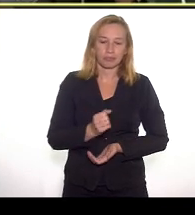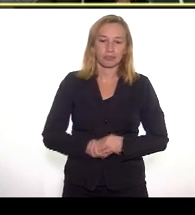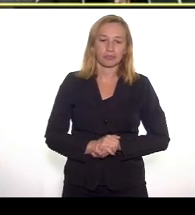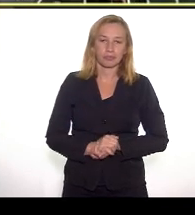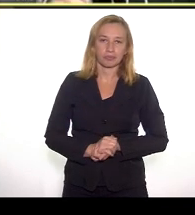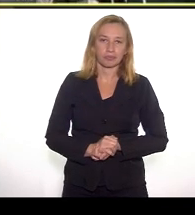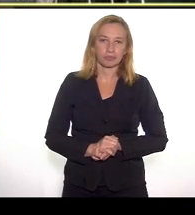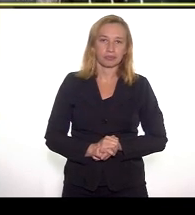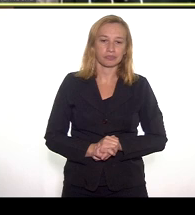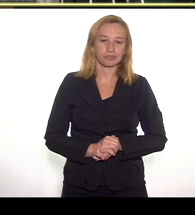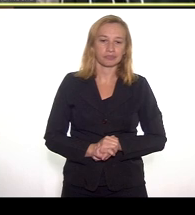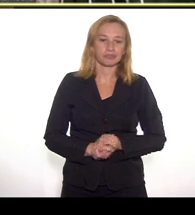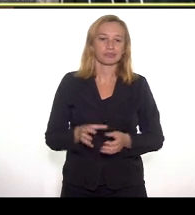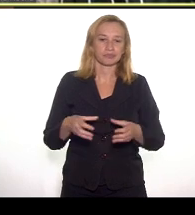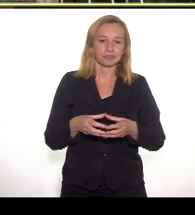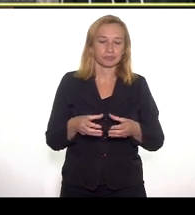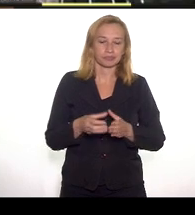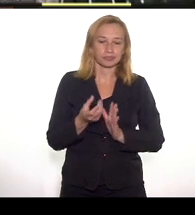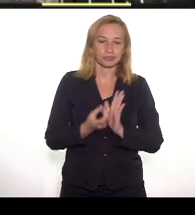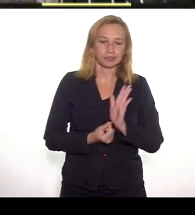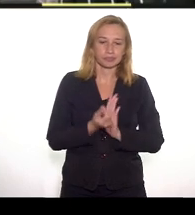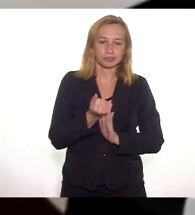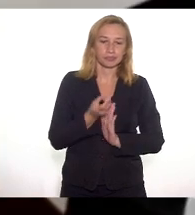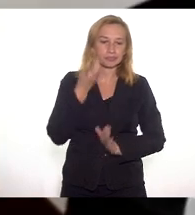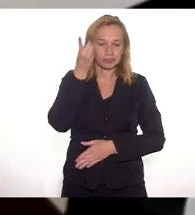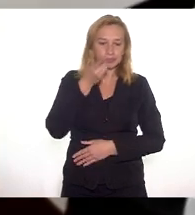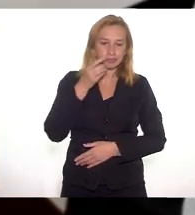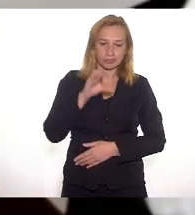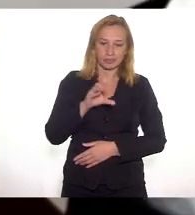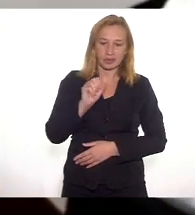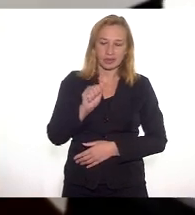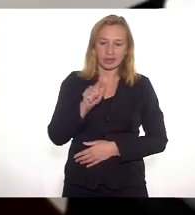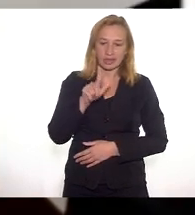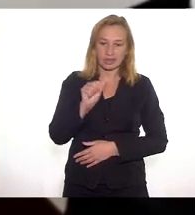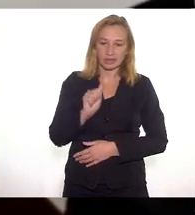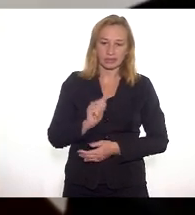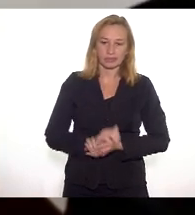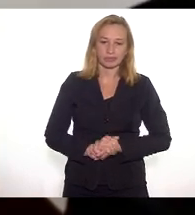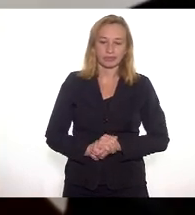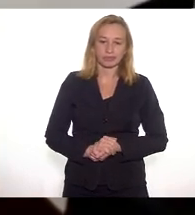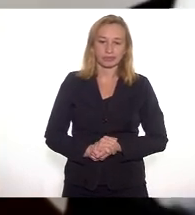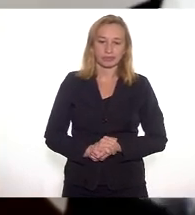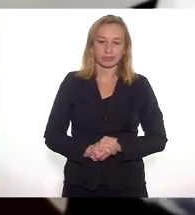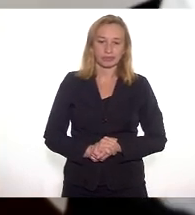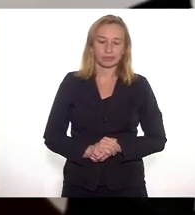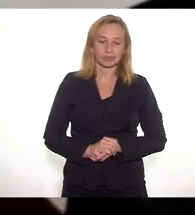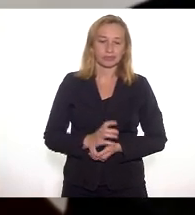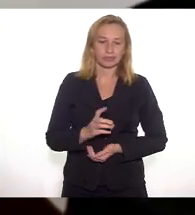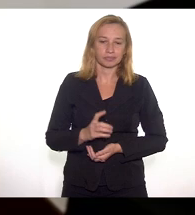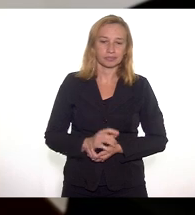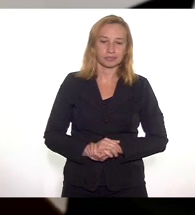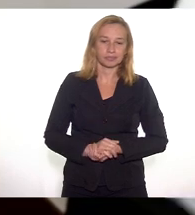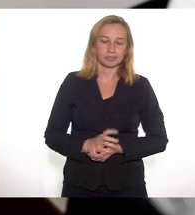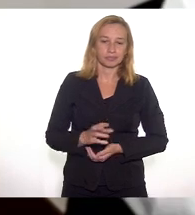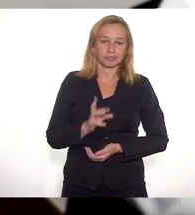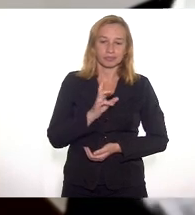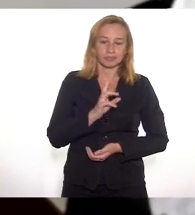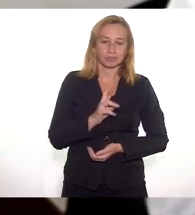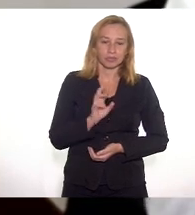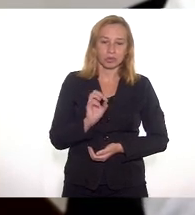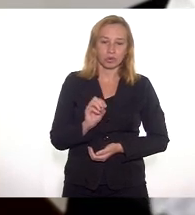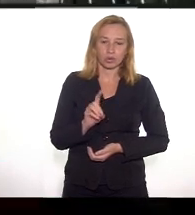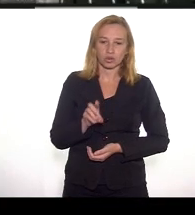favorável. Pela Comissão de Orçamento, deputado Márcio Canella. Deputado Márcio Canella. Deputado Rodrigo